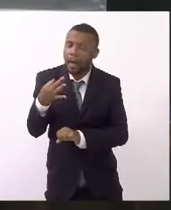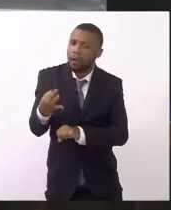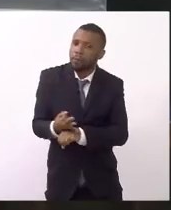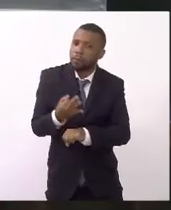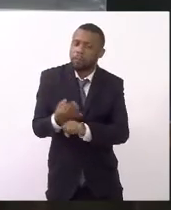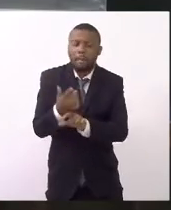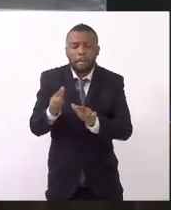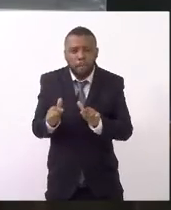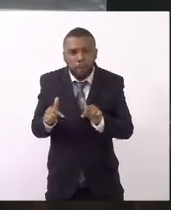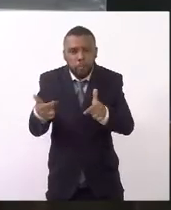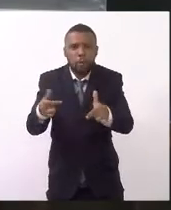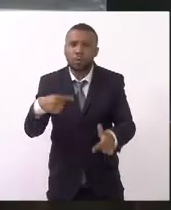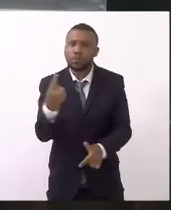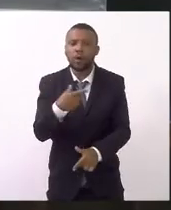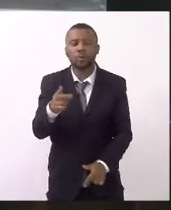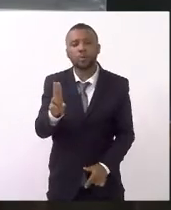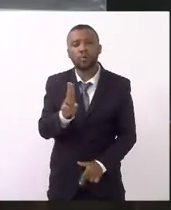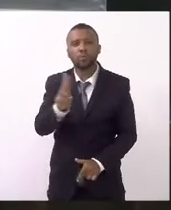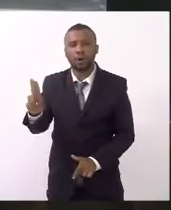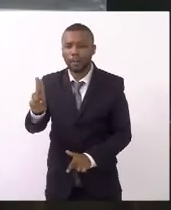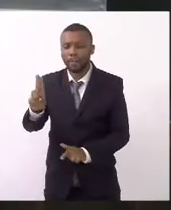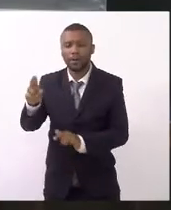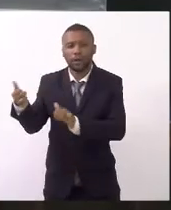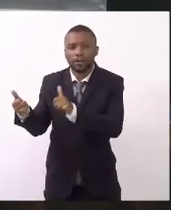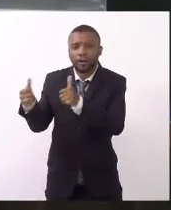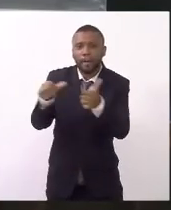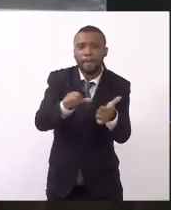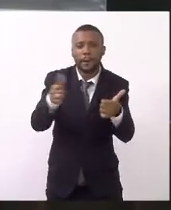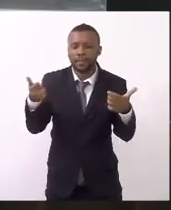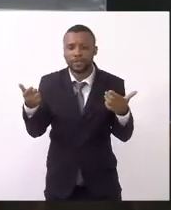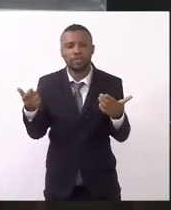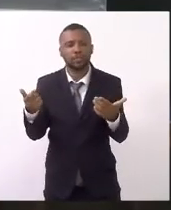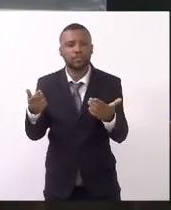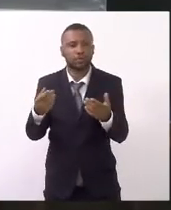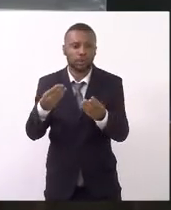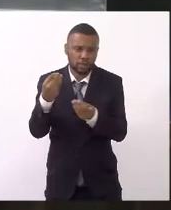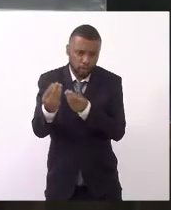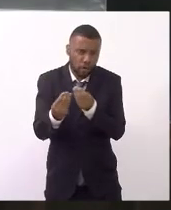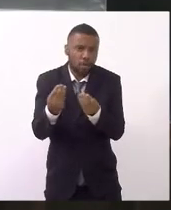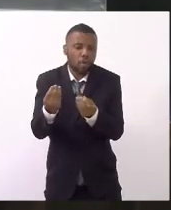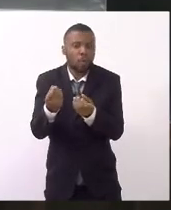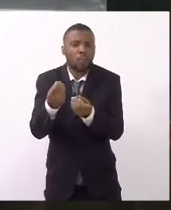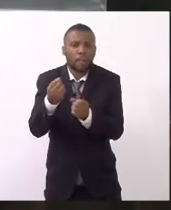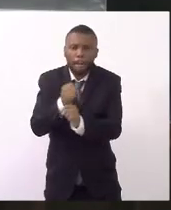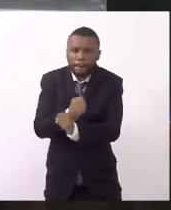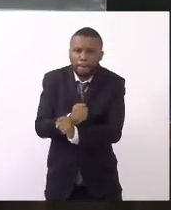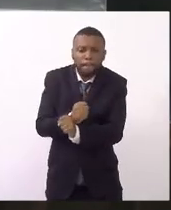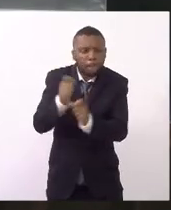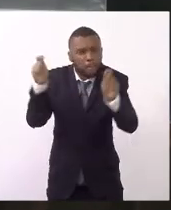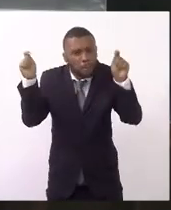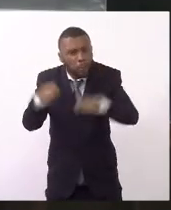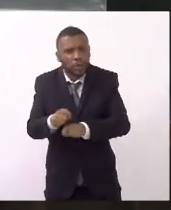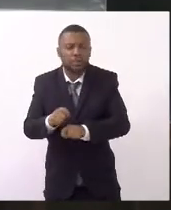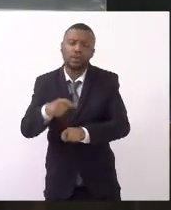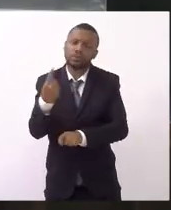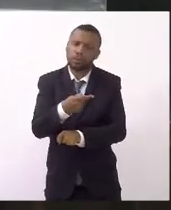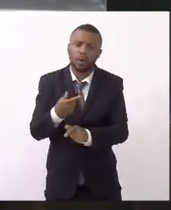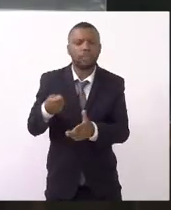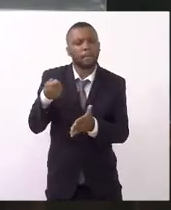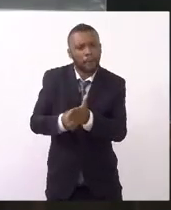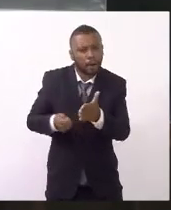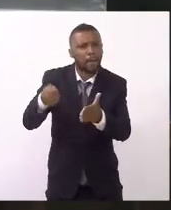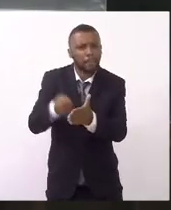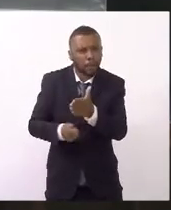o nosso sobrenome não há qualquer possibilidade para nós senão de lutar cotidianamente pelo